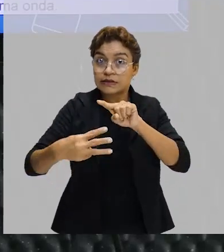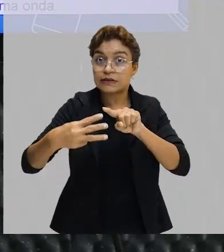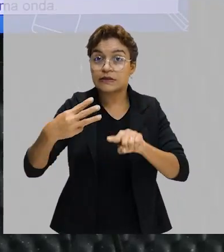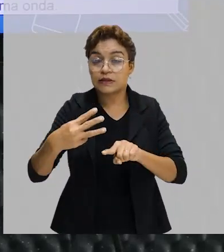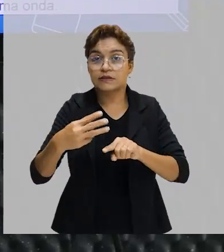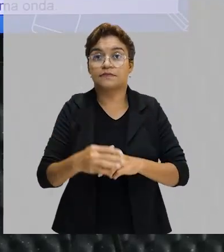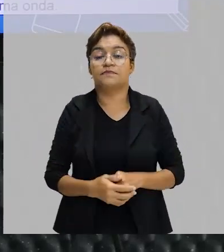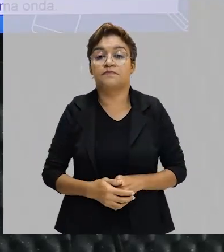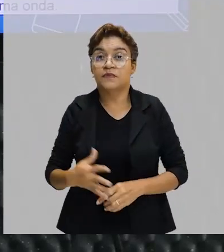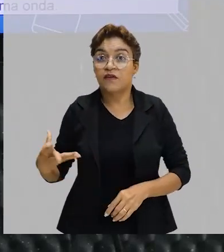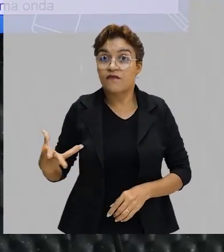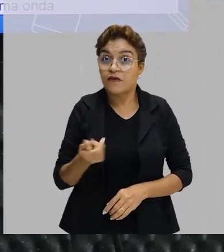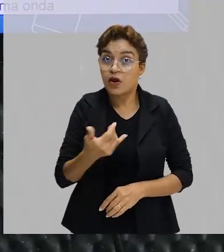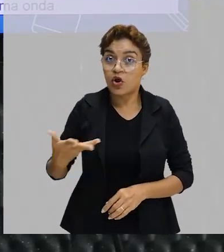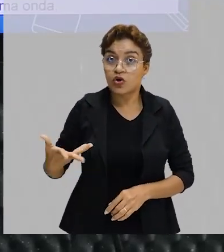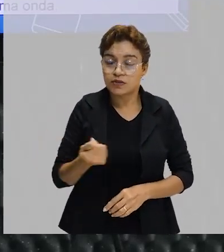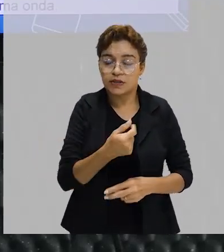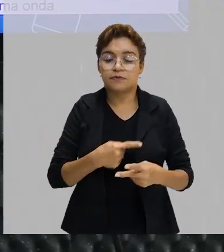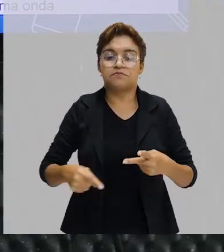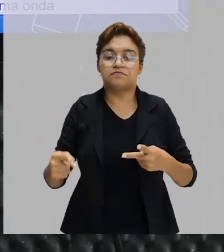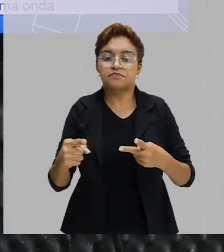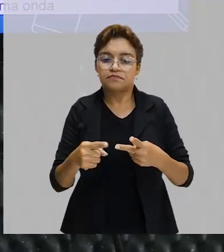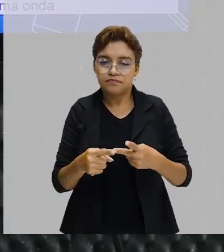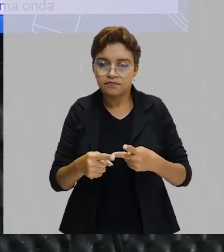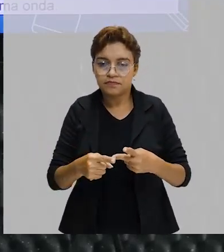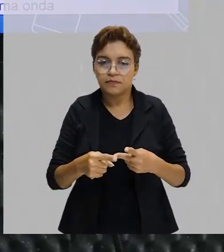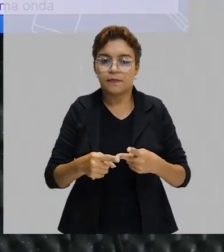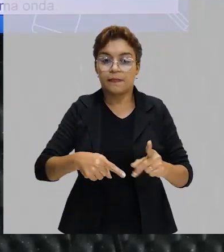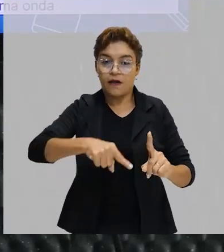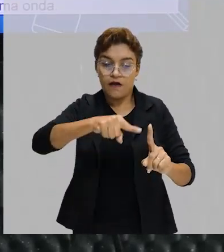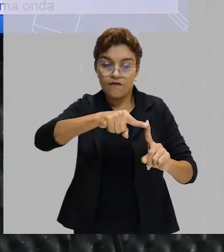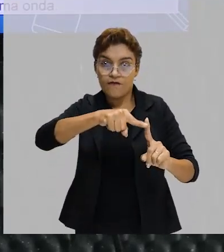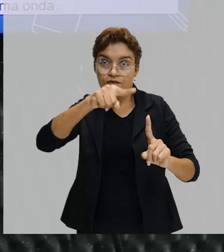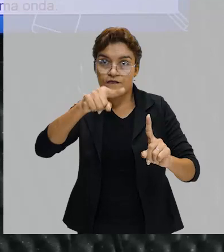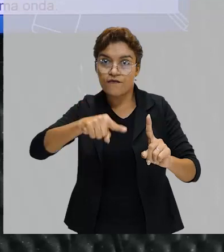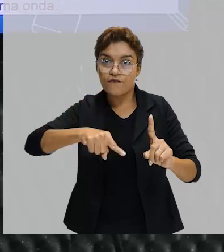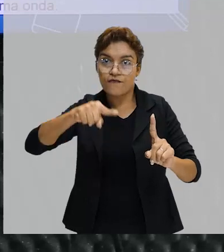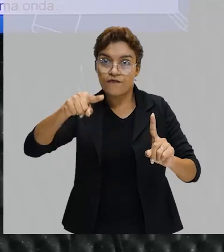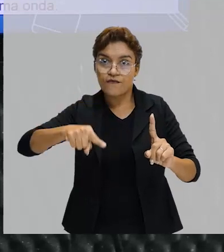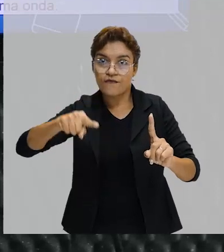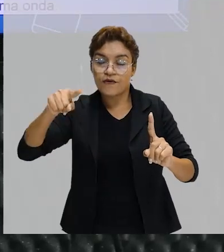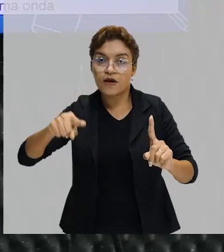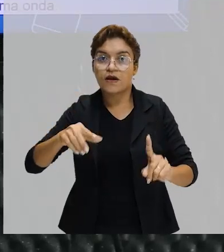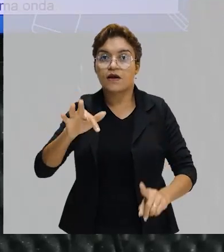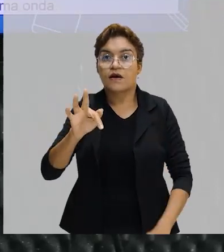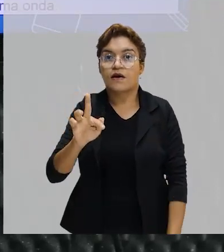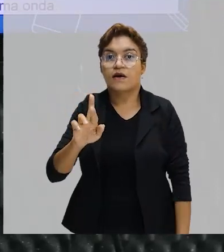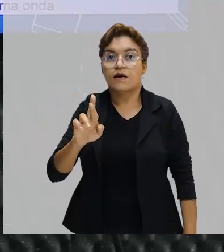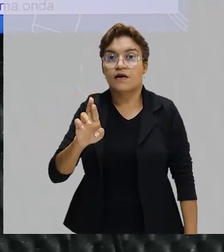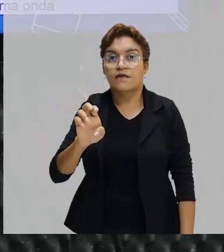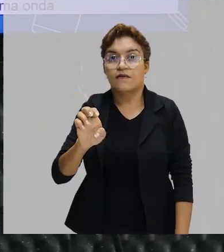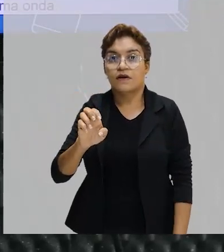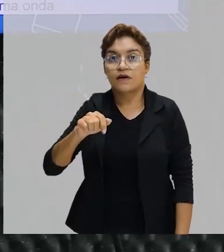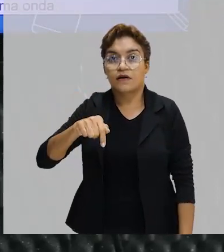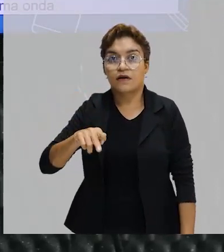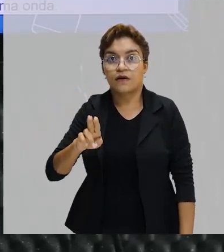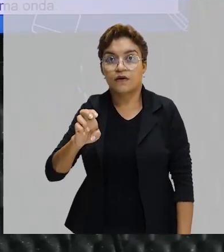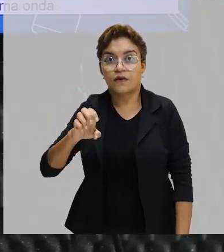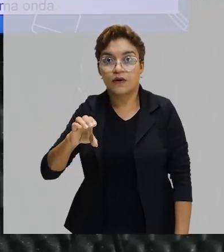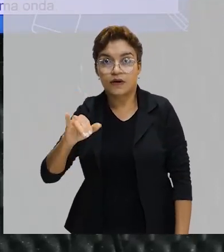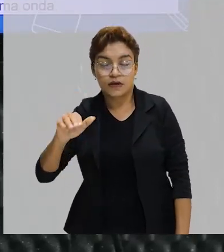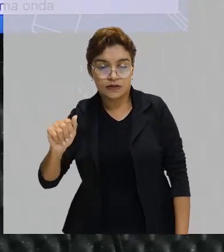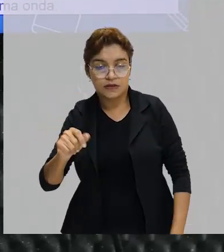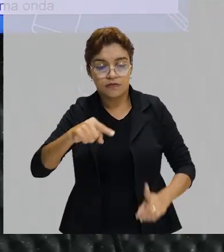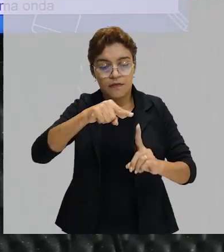A velocidade da onda, a frequência, que é o número de oscilações por segundo, né? Ou seja, em